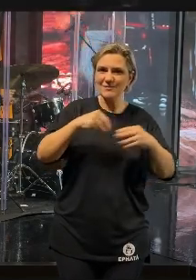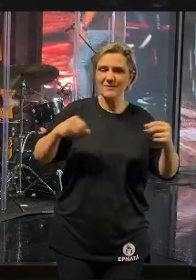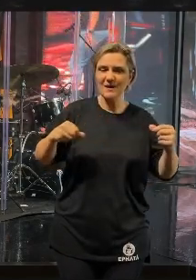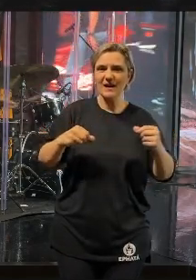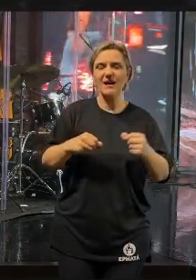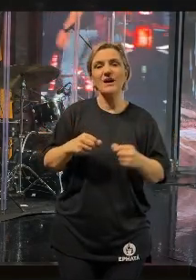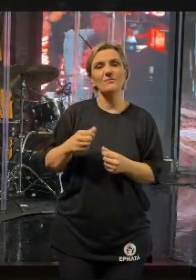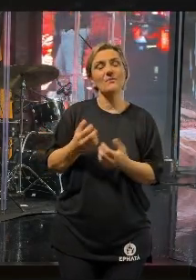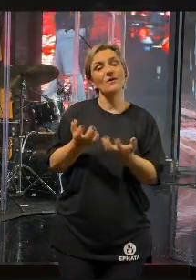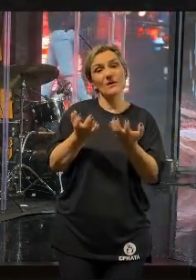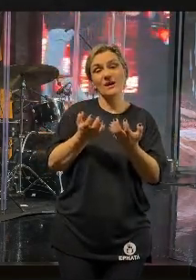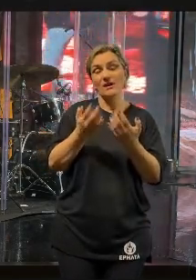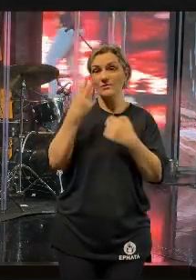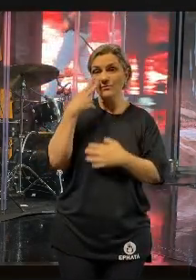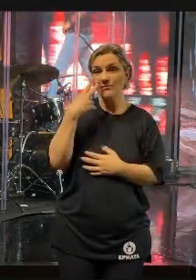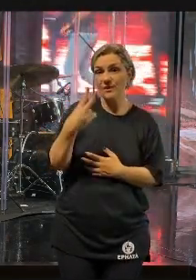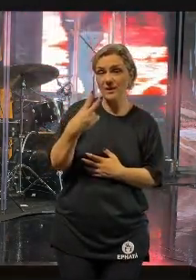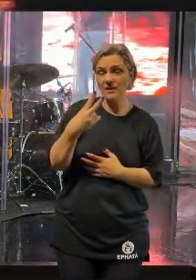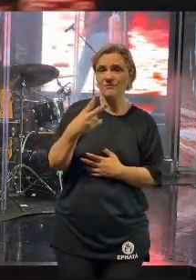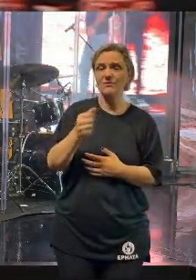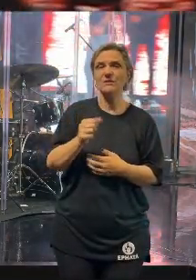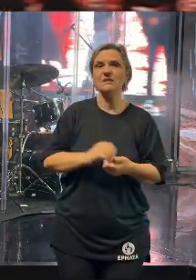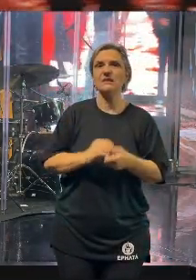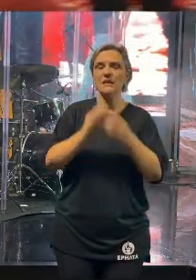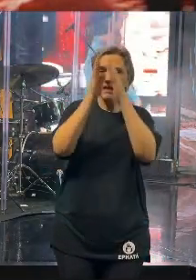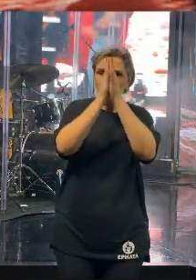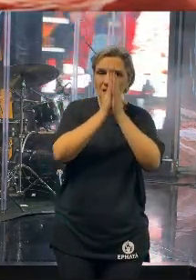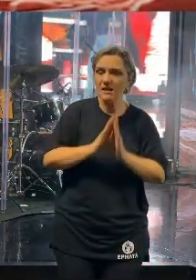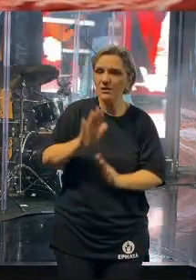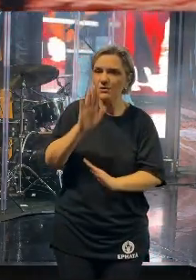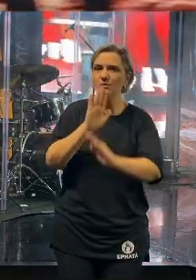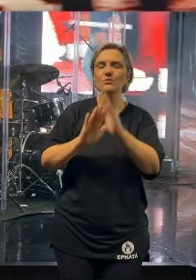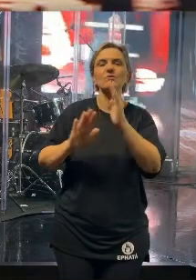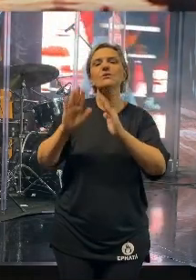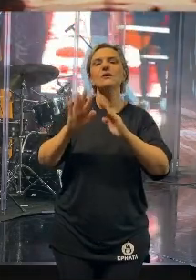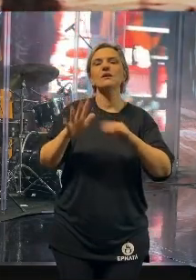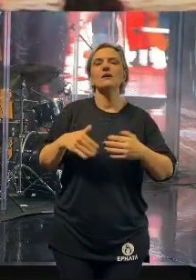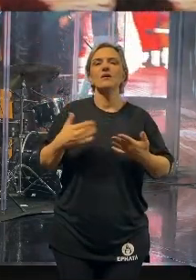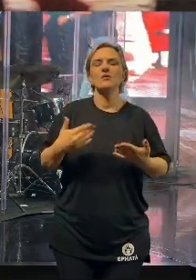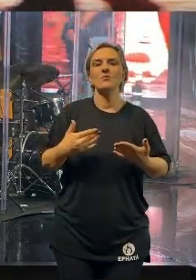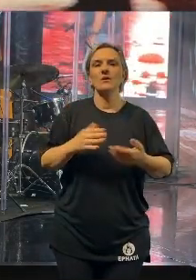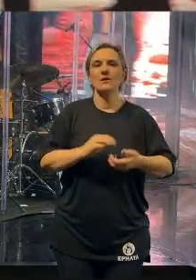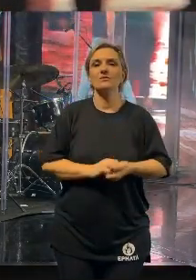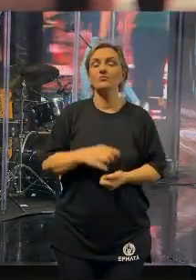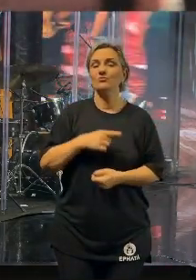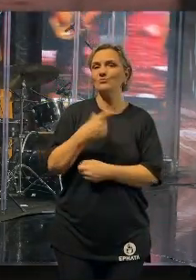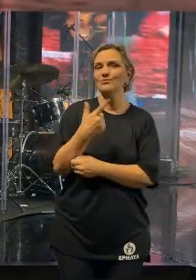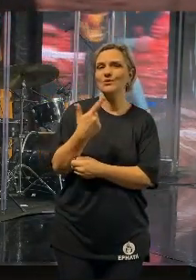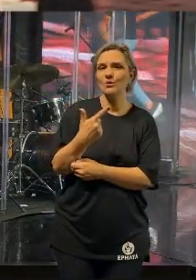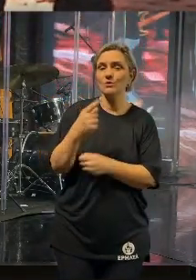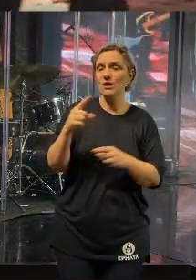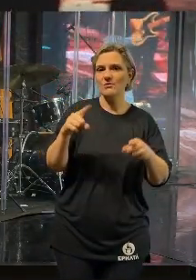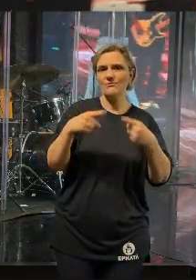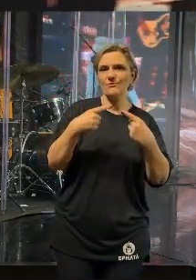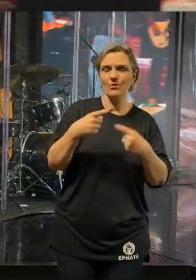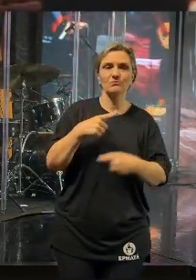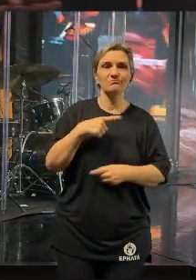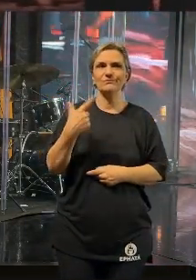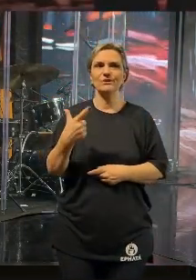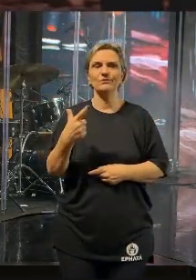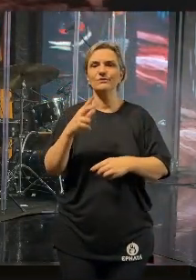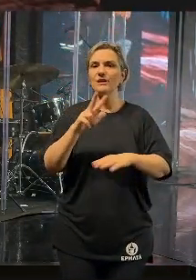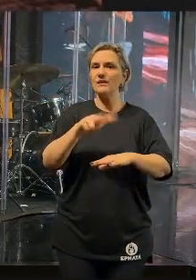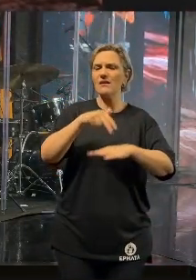conta. Eu quero ver você adorar quando não tem afronta, quando não tem